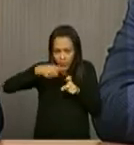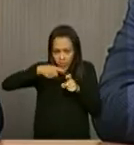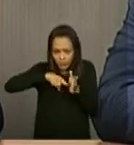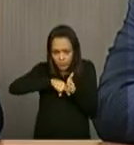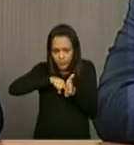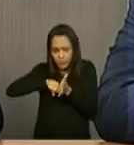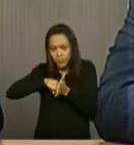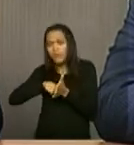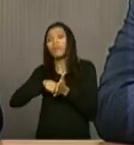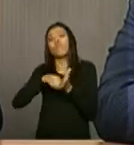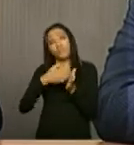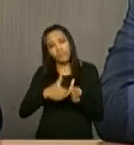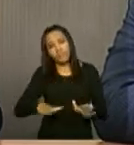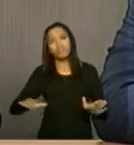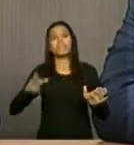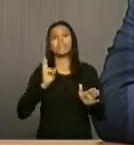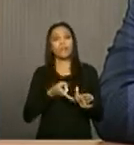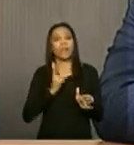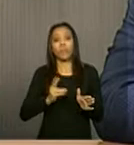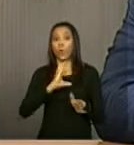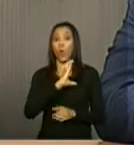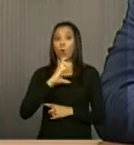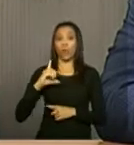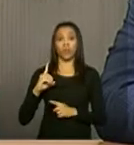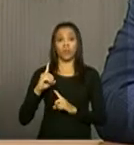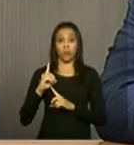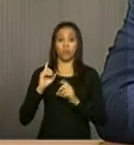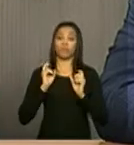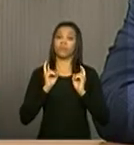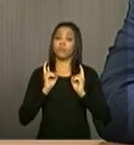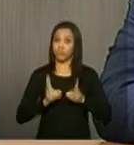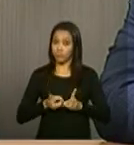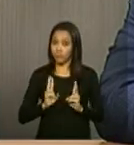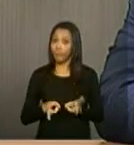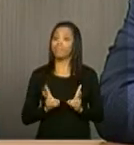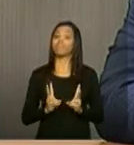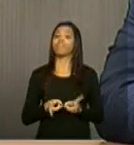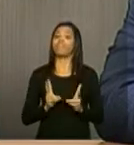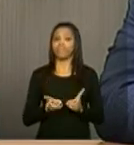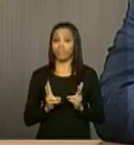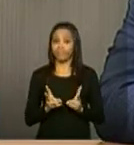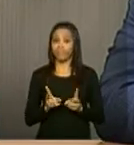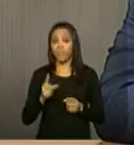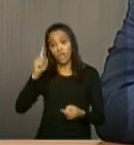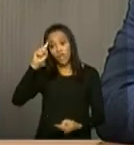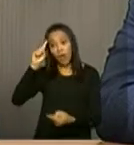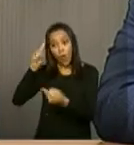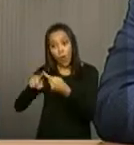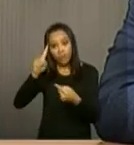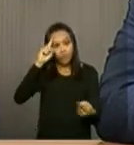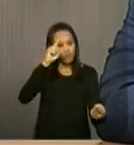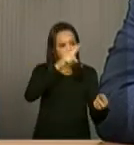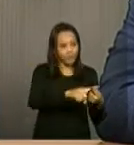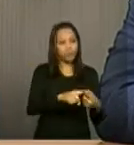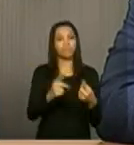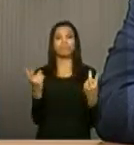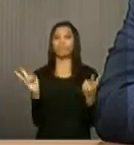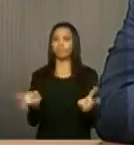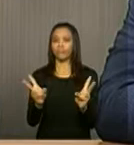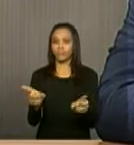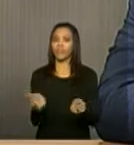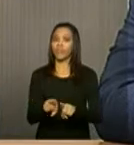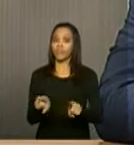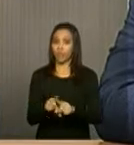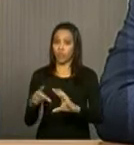esse trabalho sempre coordenado e integrado e em consenso entre os peritos e isso é muito importante